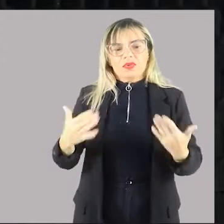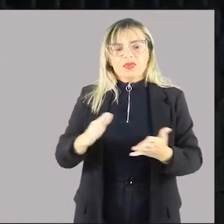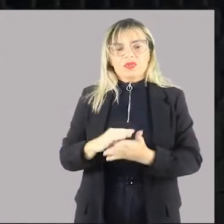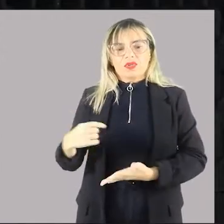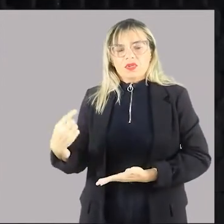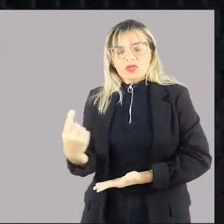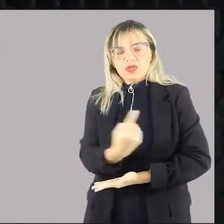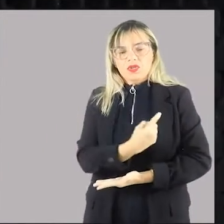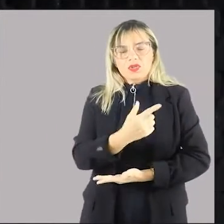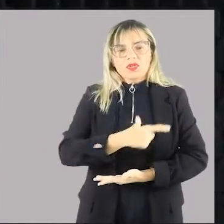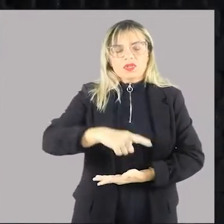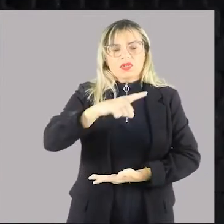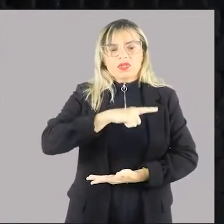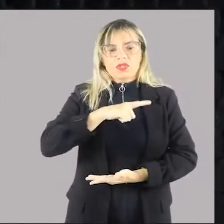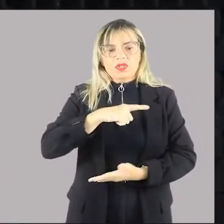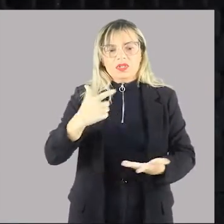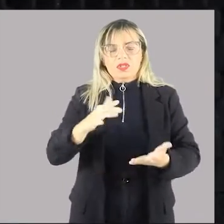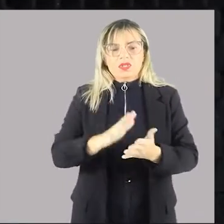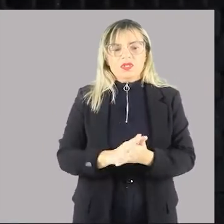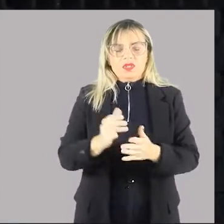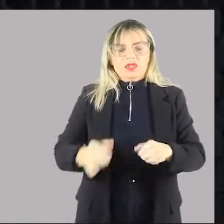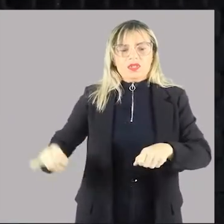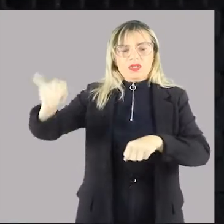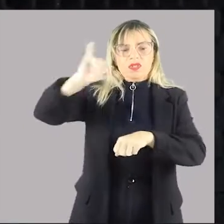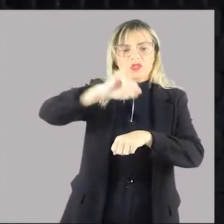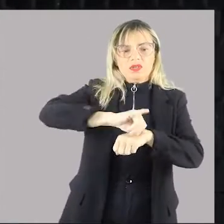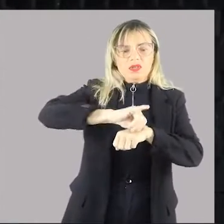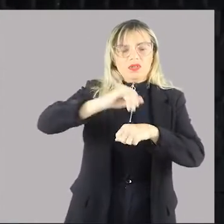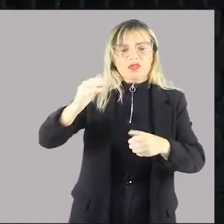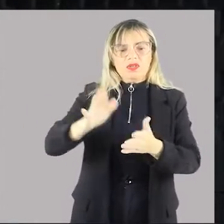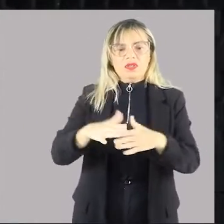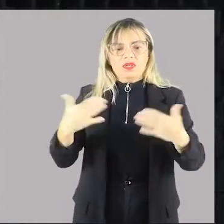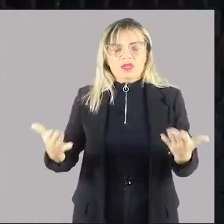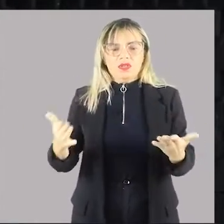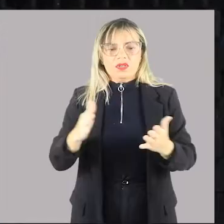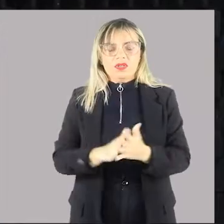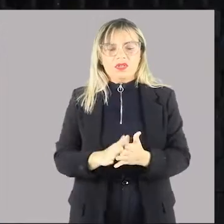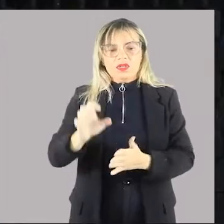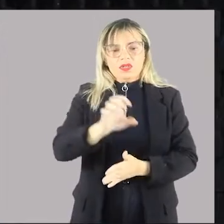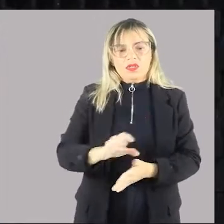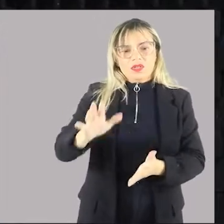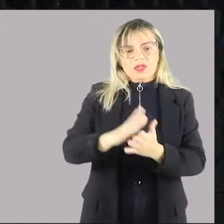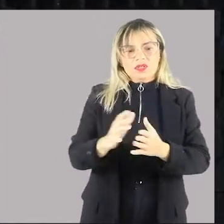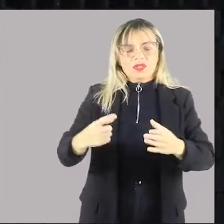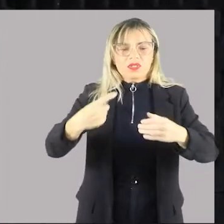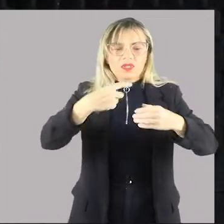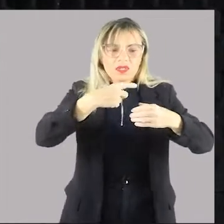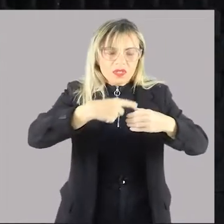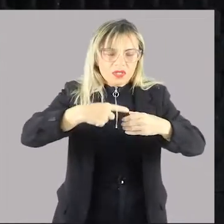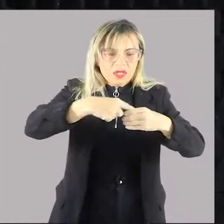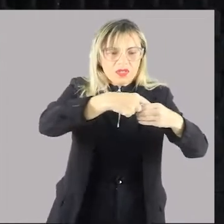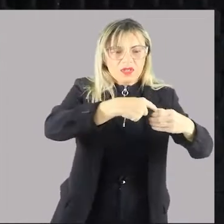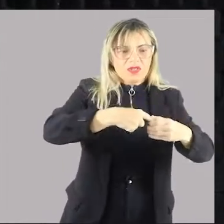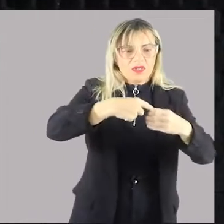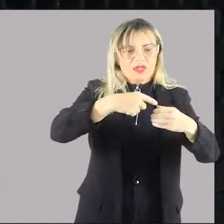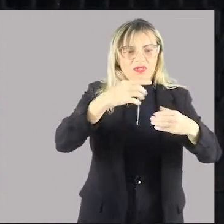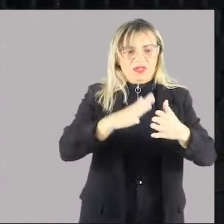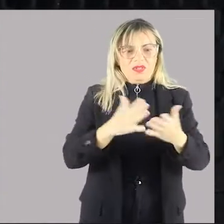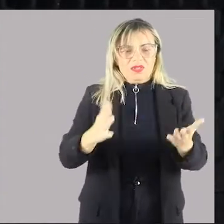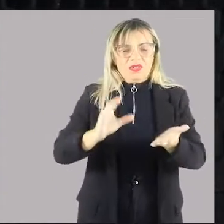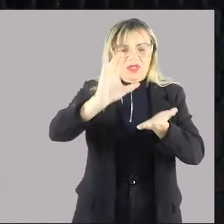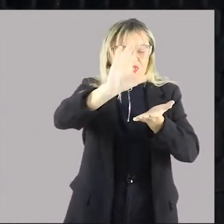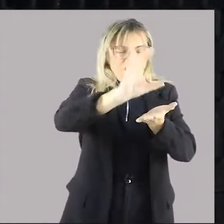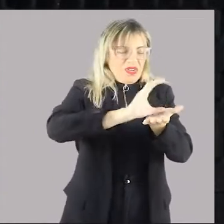Nós temos determinadas capitais, ou mesmo regiões interioranas, onde a concentração de renda é